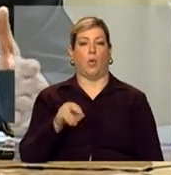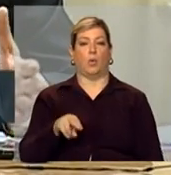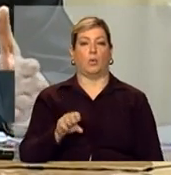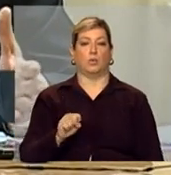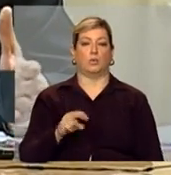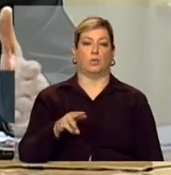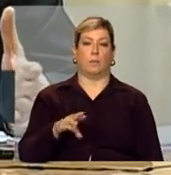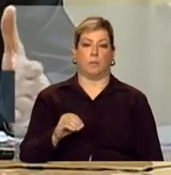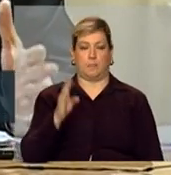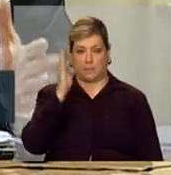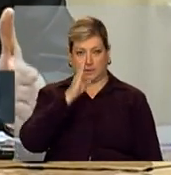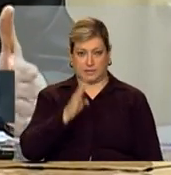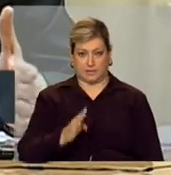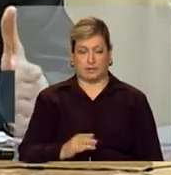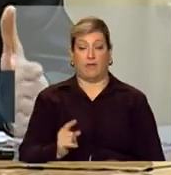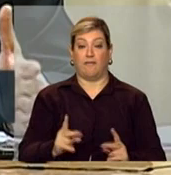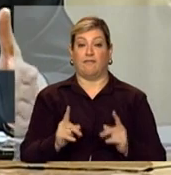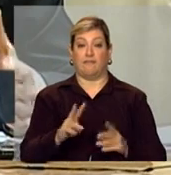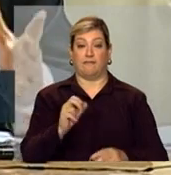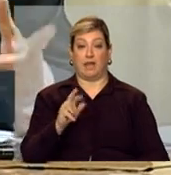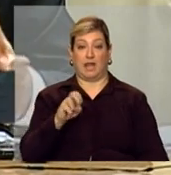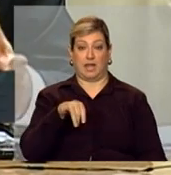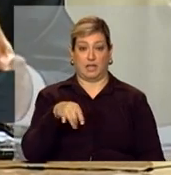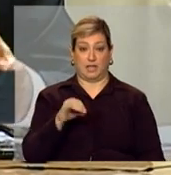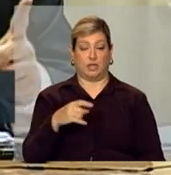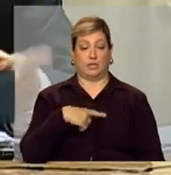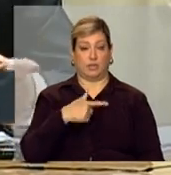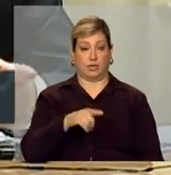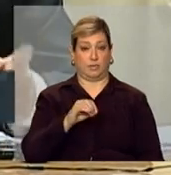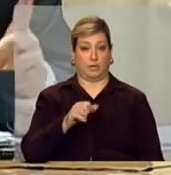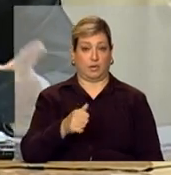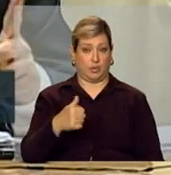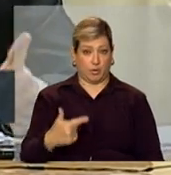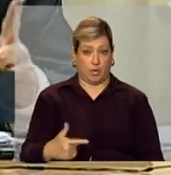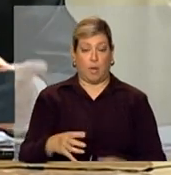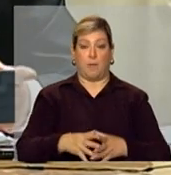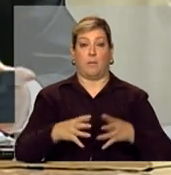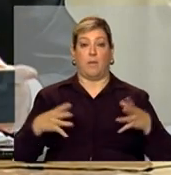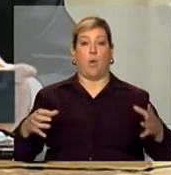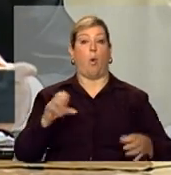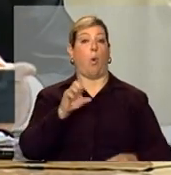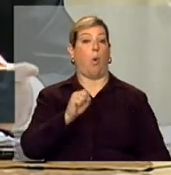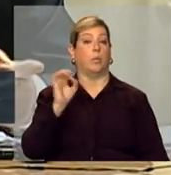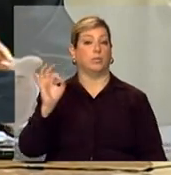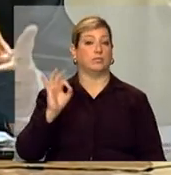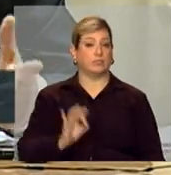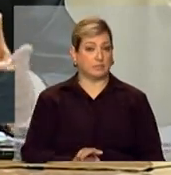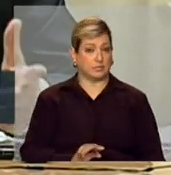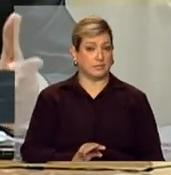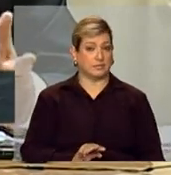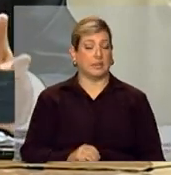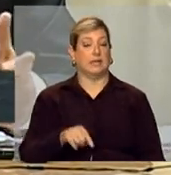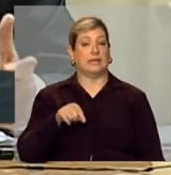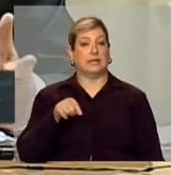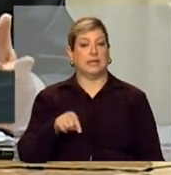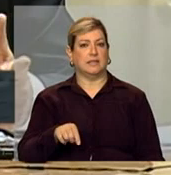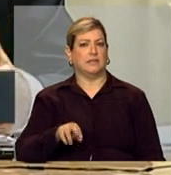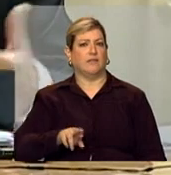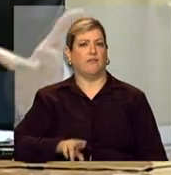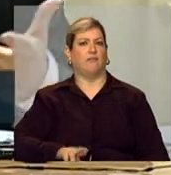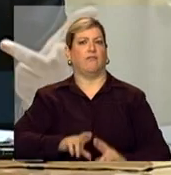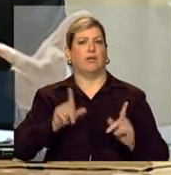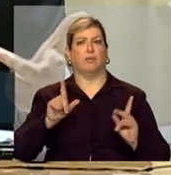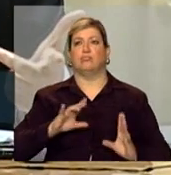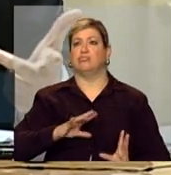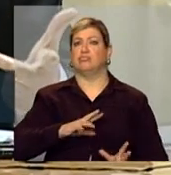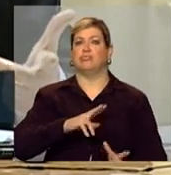as vendas no varejo de 2012 cresceram 88% que é um desempenho incomum no